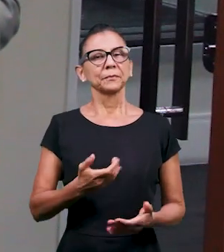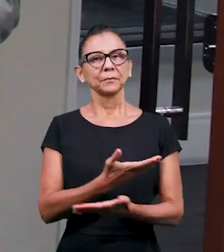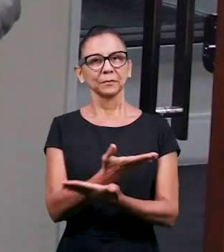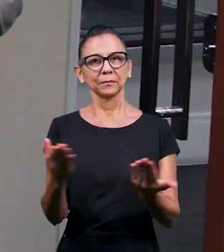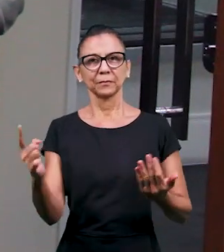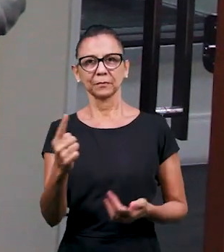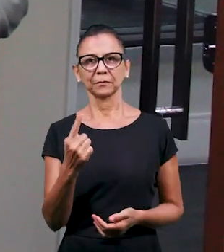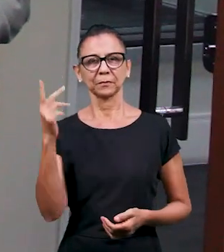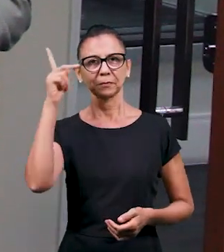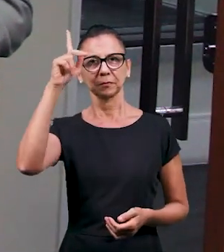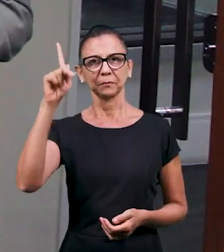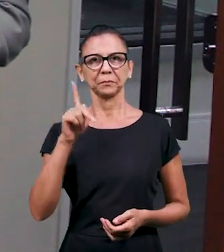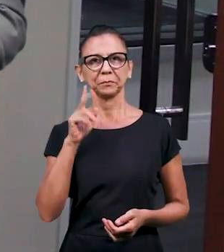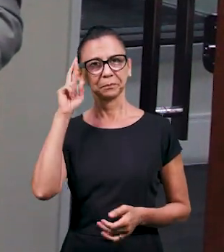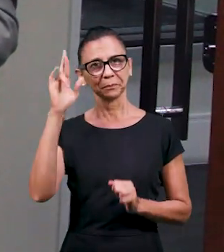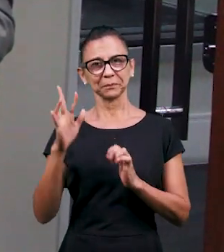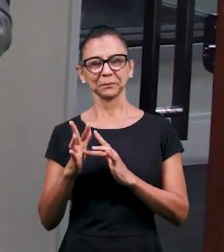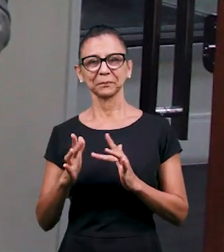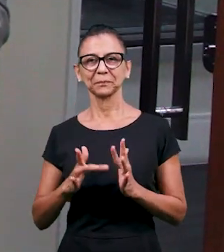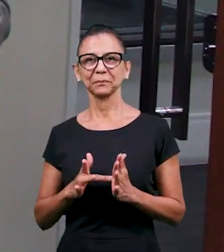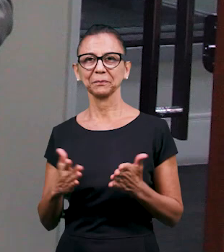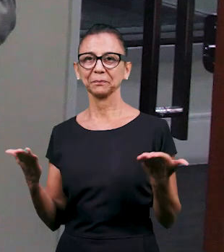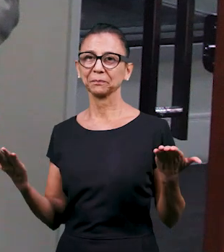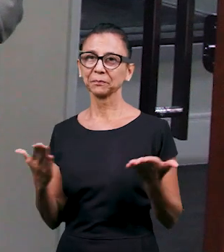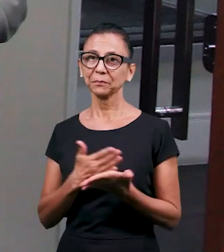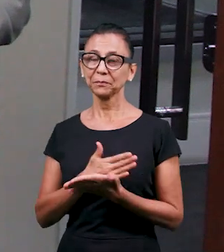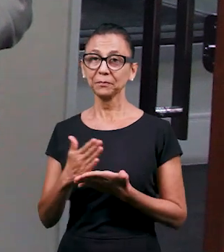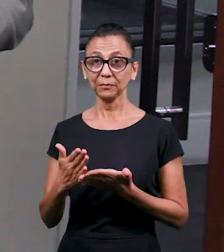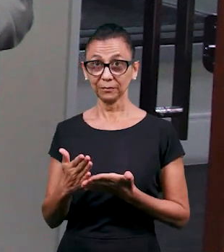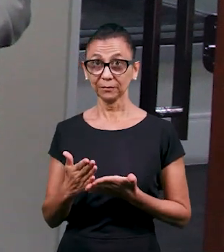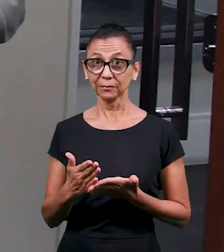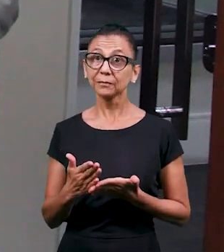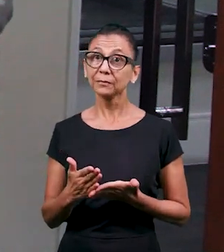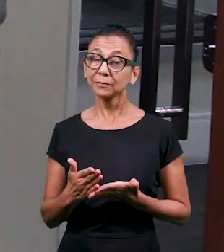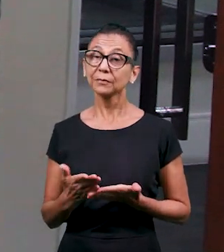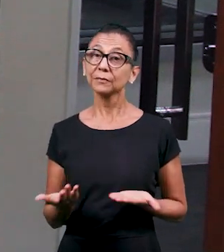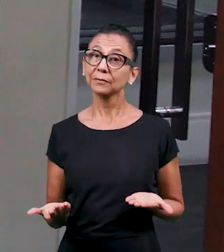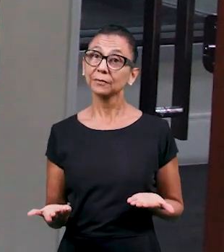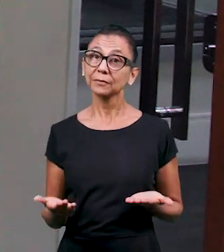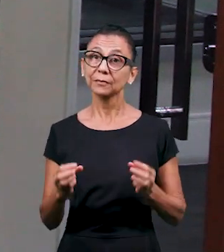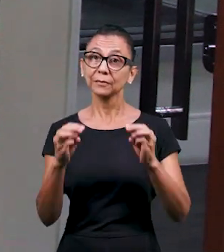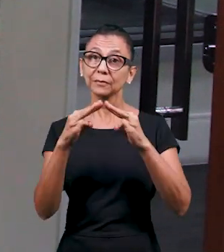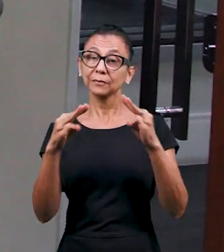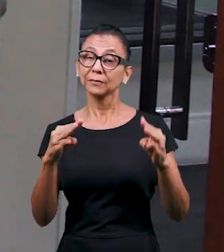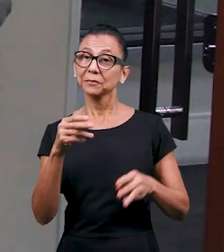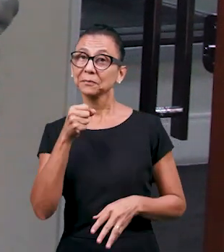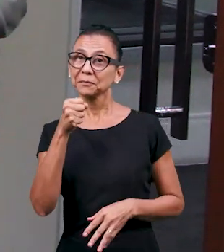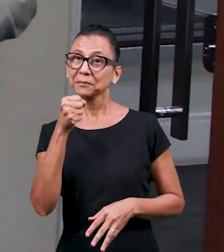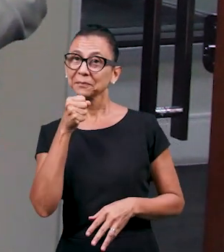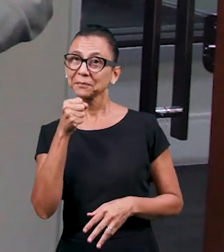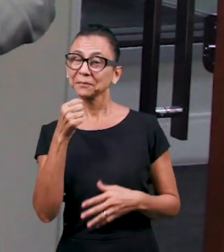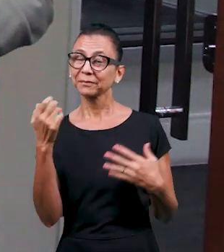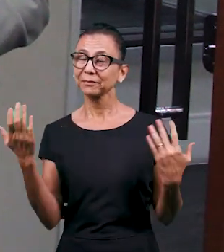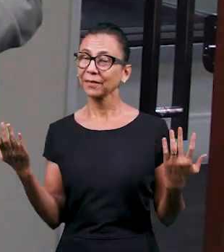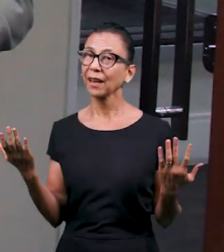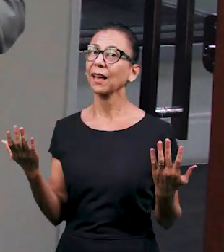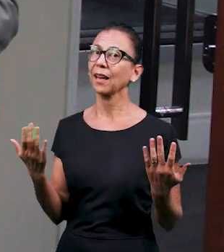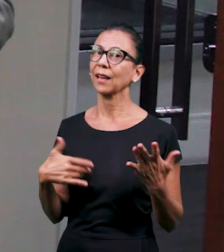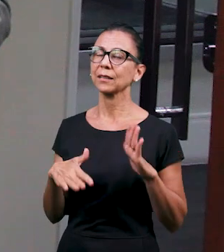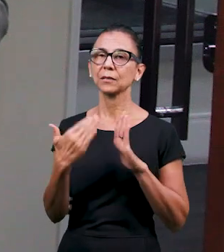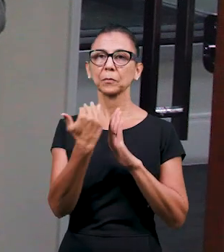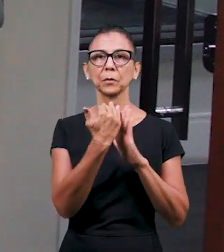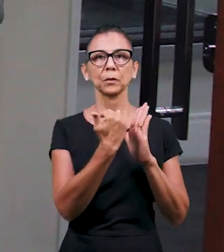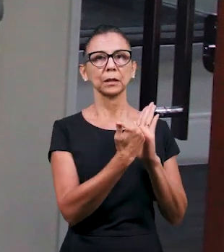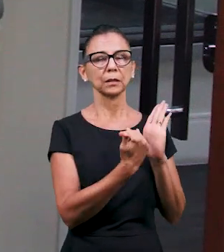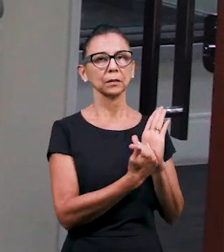Eu saúdo a todos com a paz do Senhor Jesus. Nós estamos começando mais uma edição do Manaim Entrevista, esse